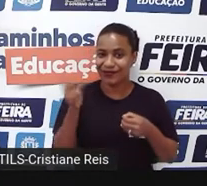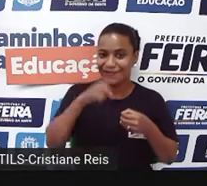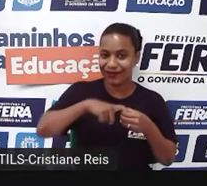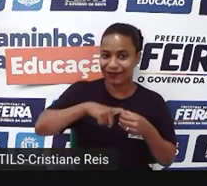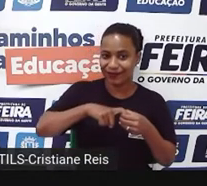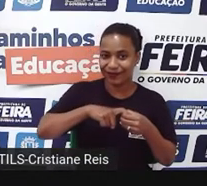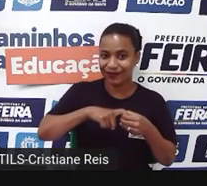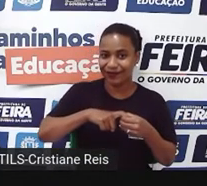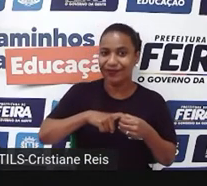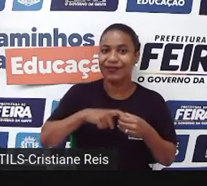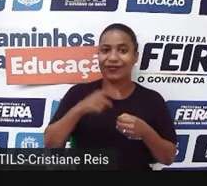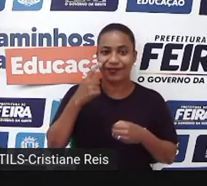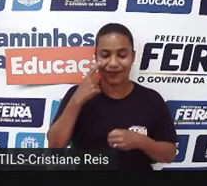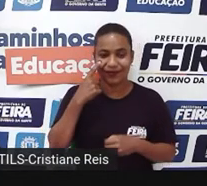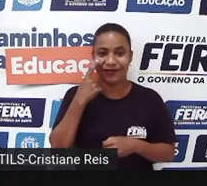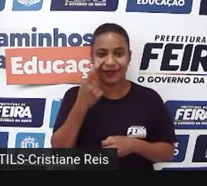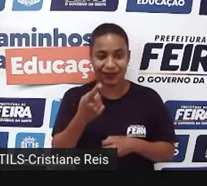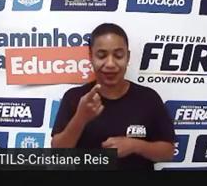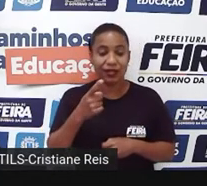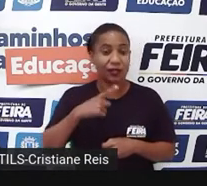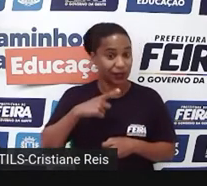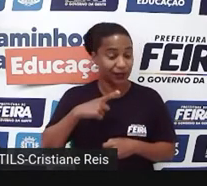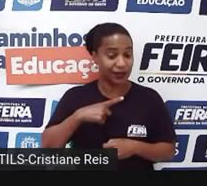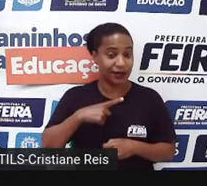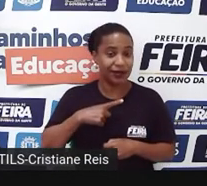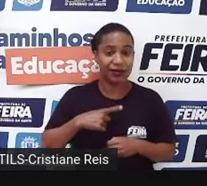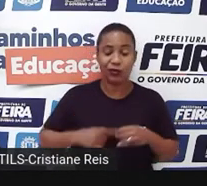O Despertar das Feras.